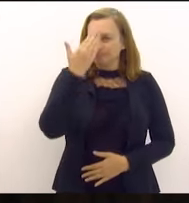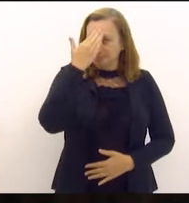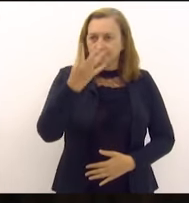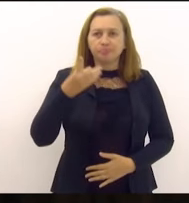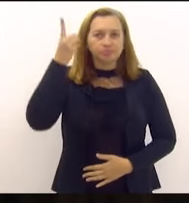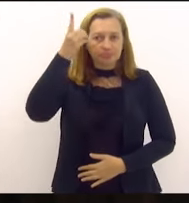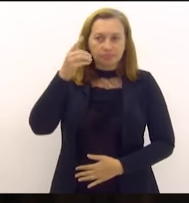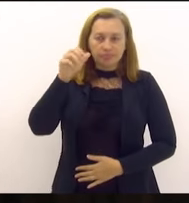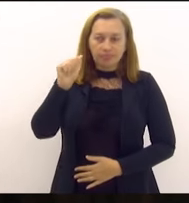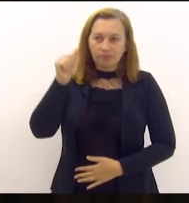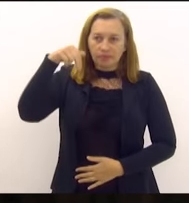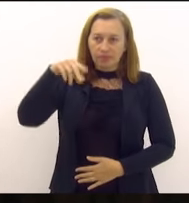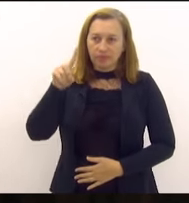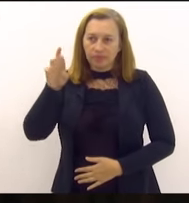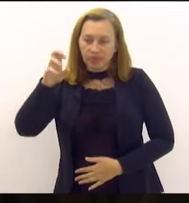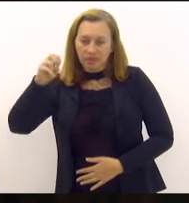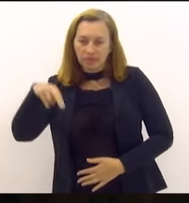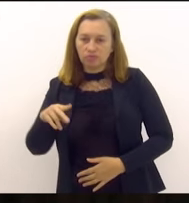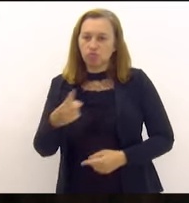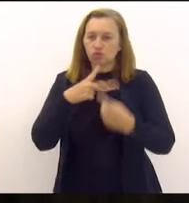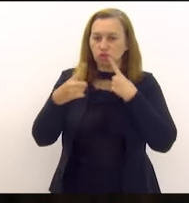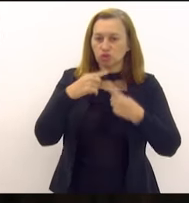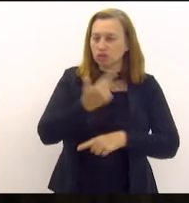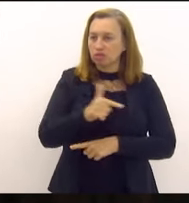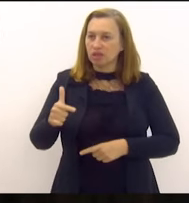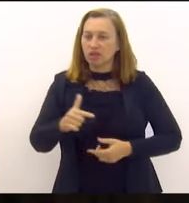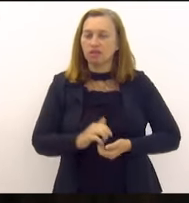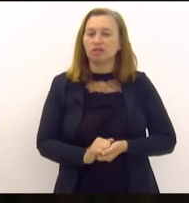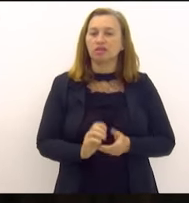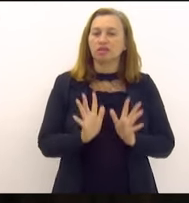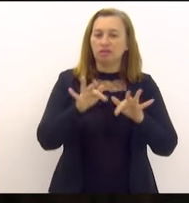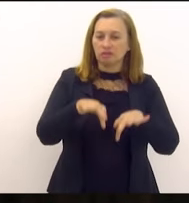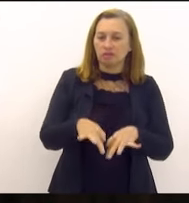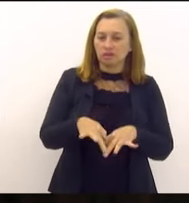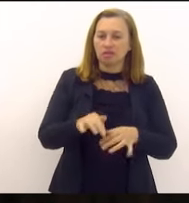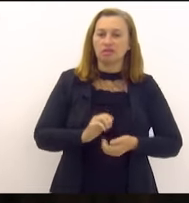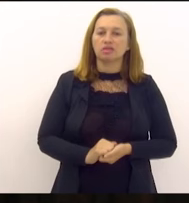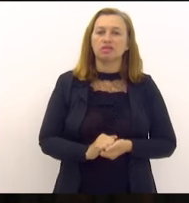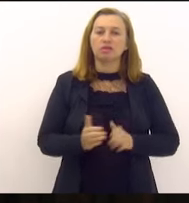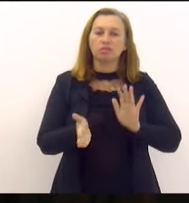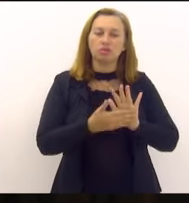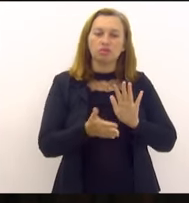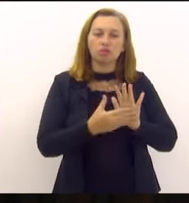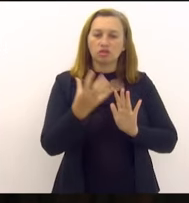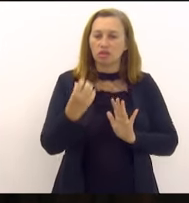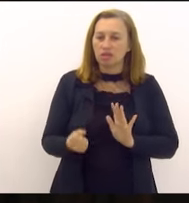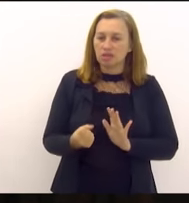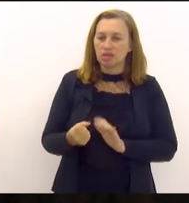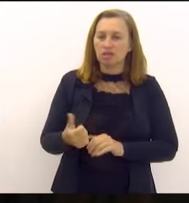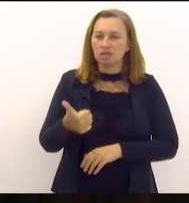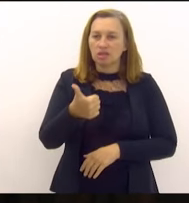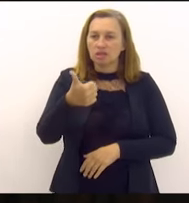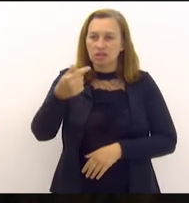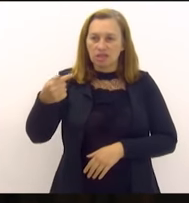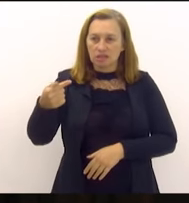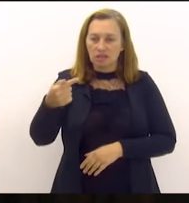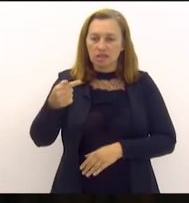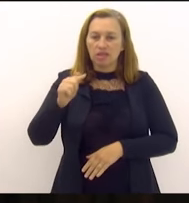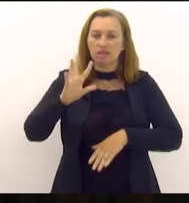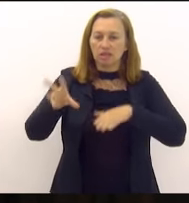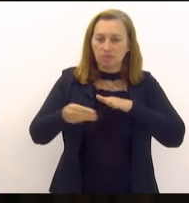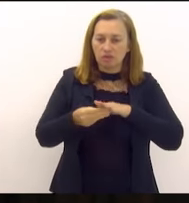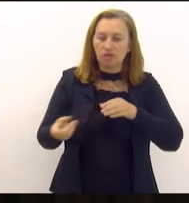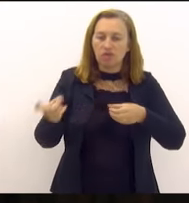deputado Anderson Moraes. Não havendo mais quem queira discutir, encerrada a discussão, a presente proposta recebeu 17 emendas